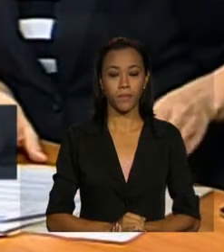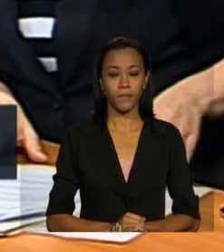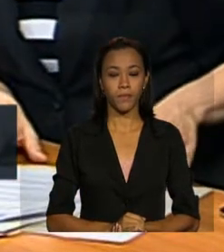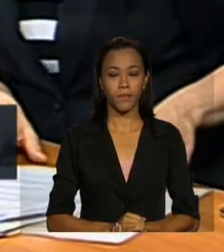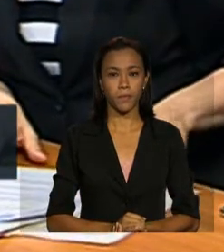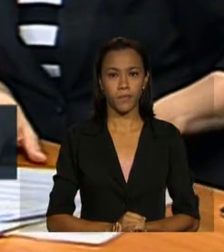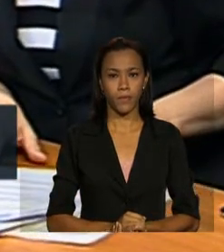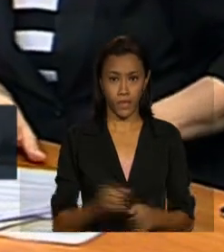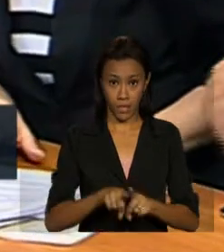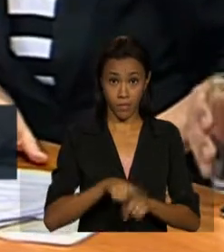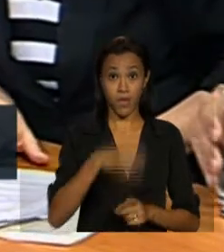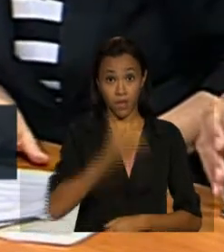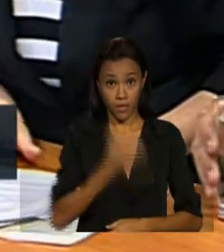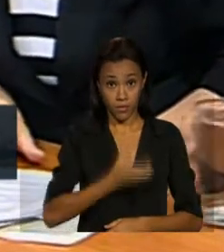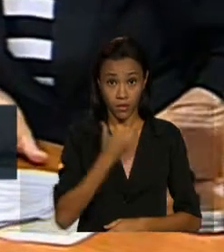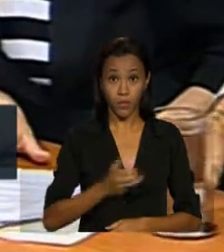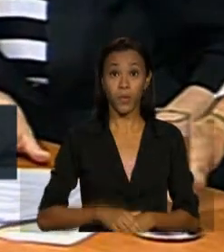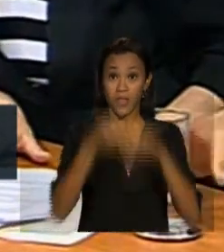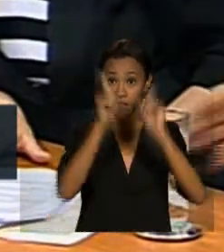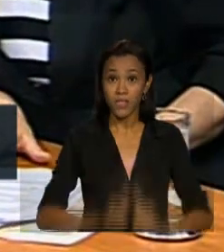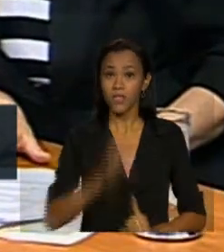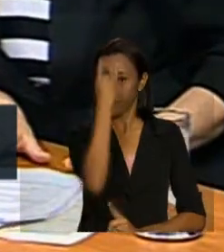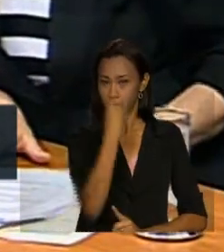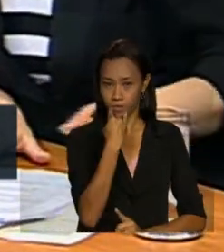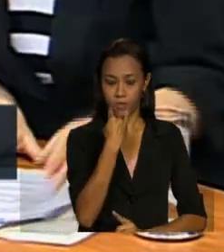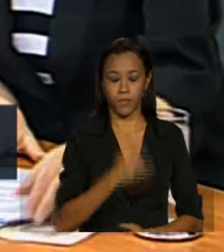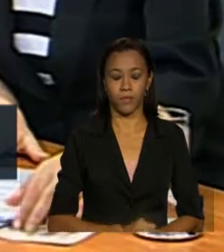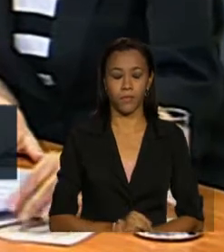Medular. E em dezembro, de deficiências visuais.